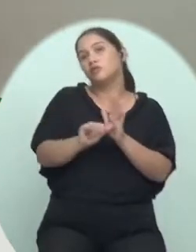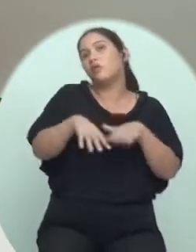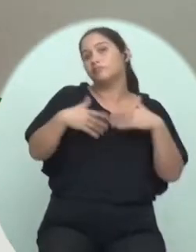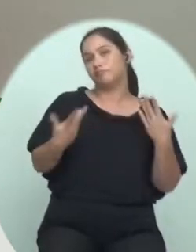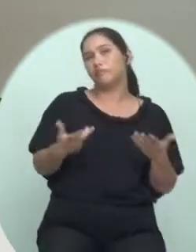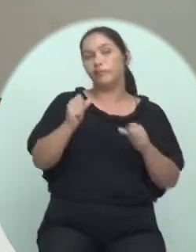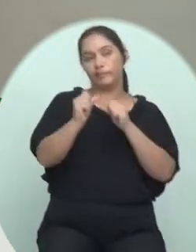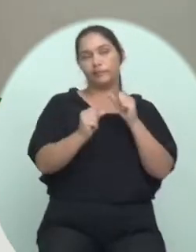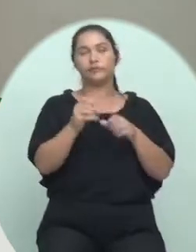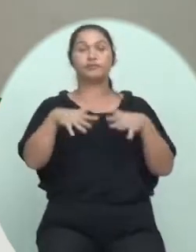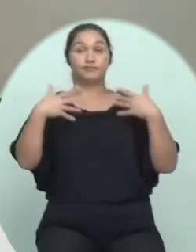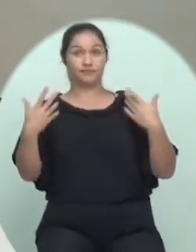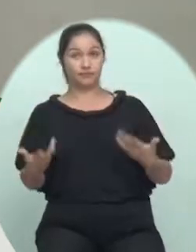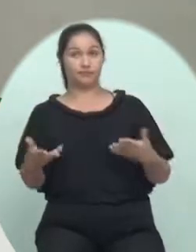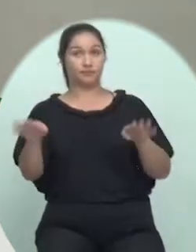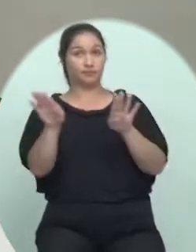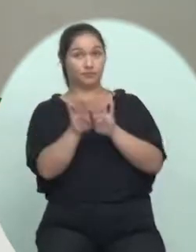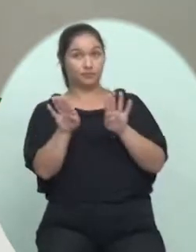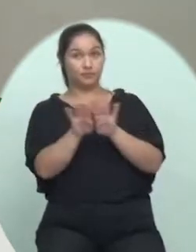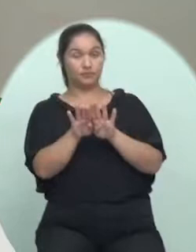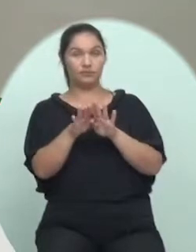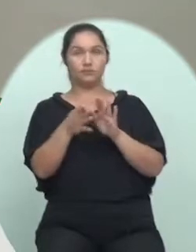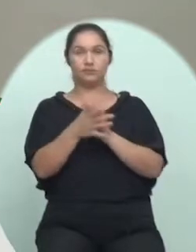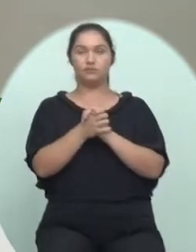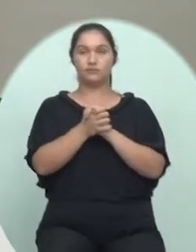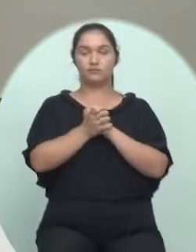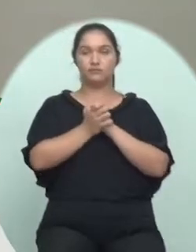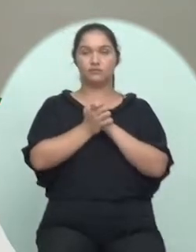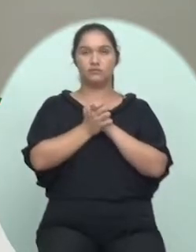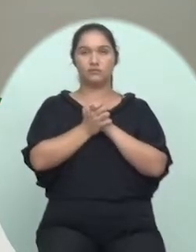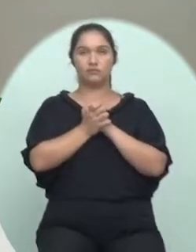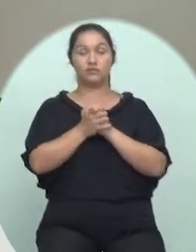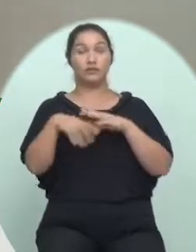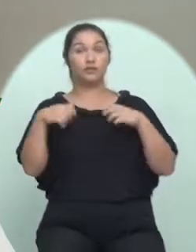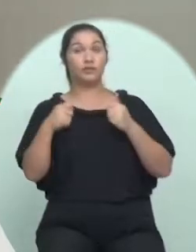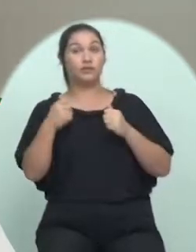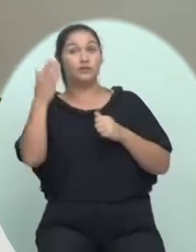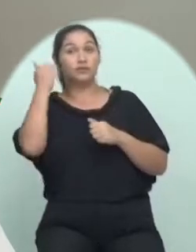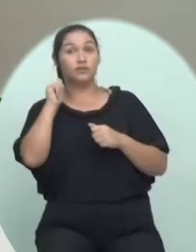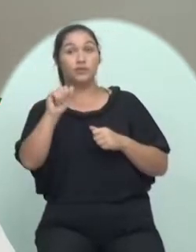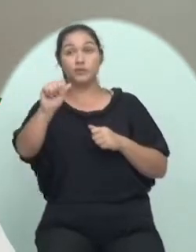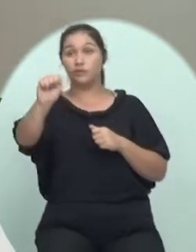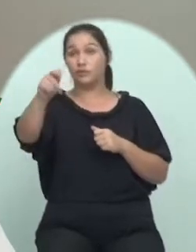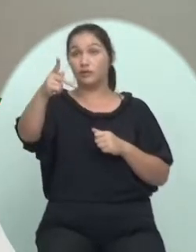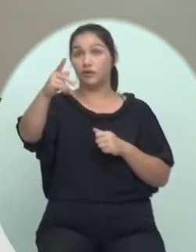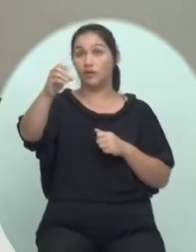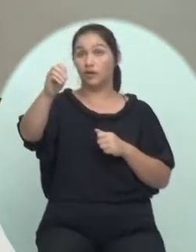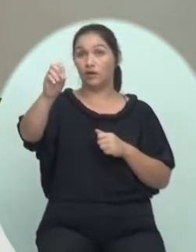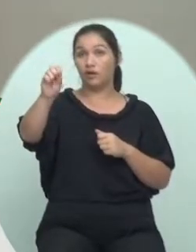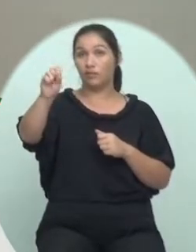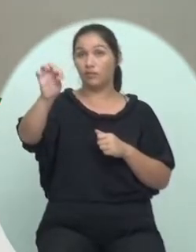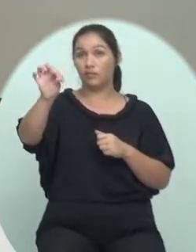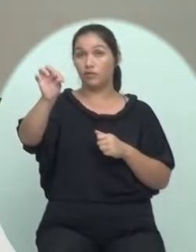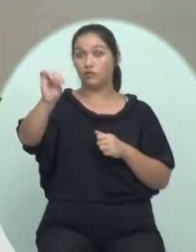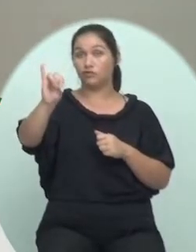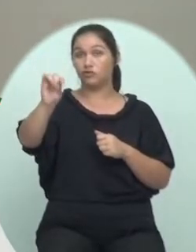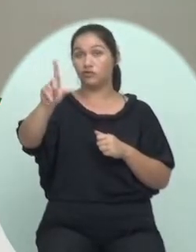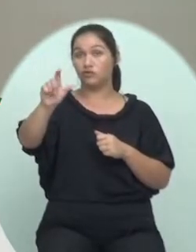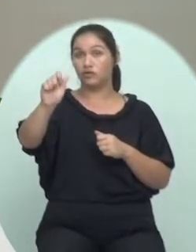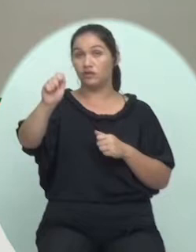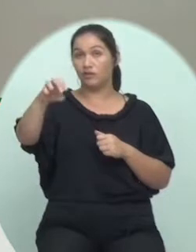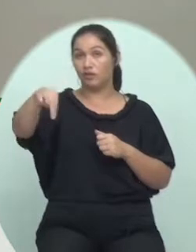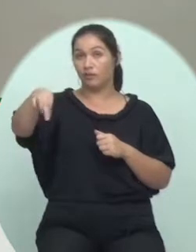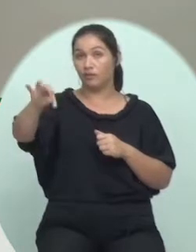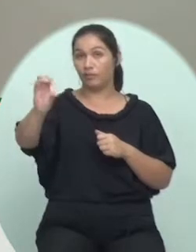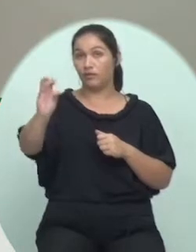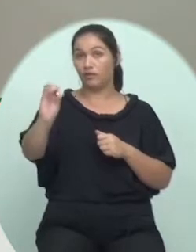Mas precisamos também saber dos apostilamentos. E eu tomo a liberdade,